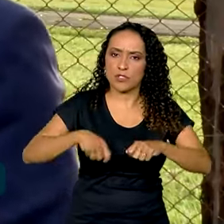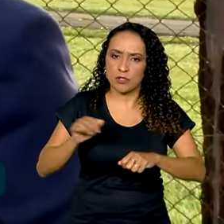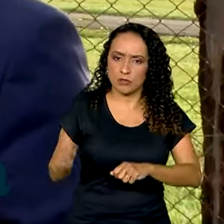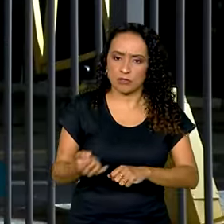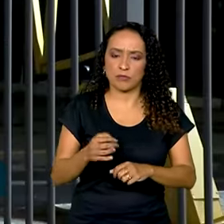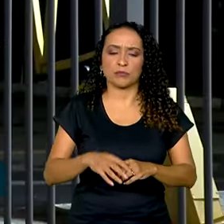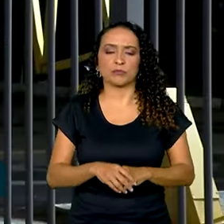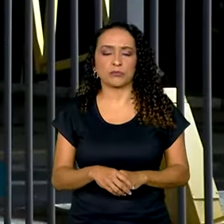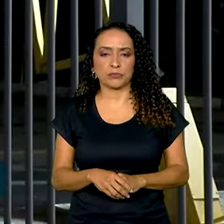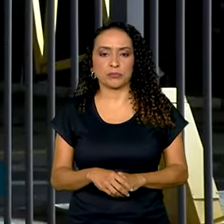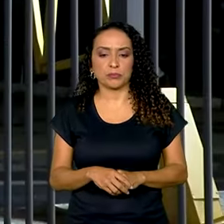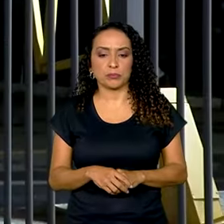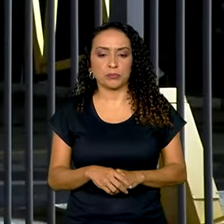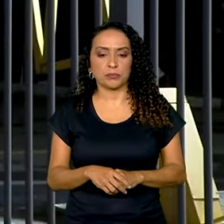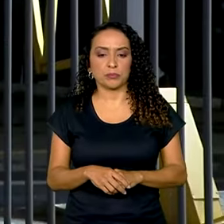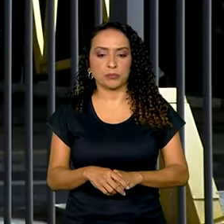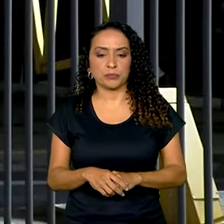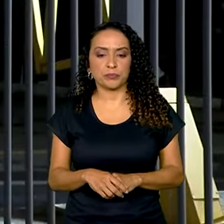setor.